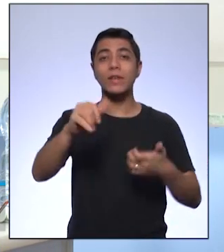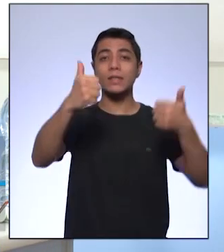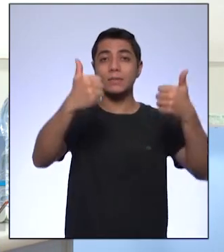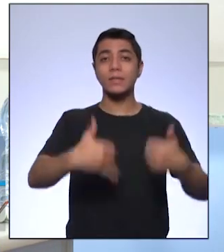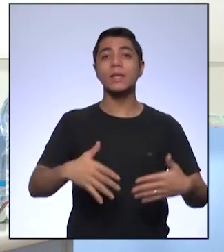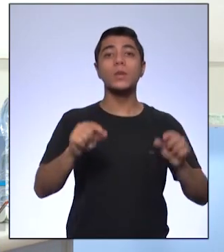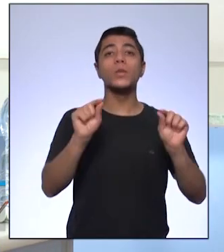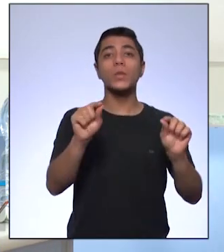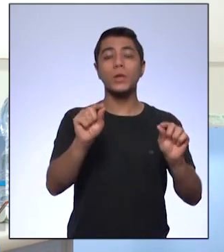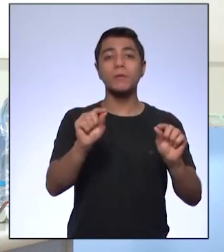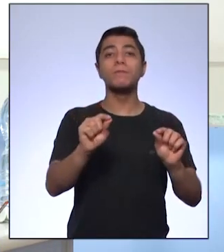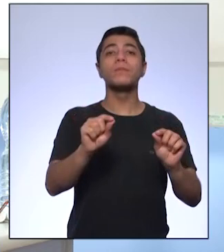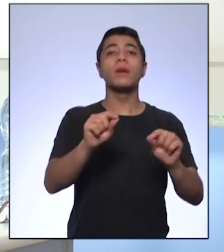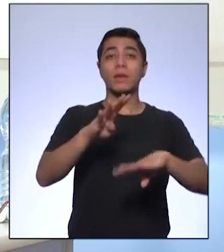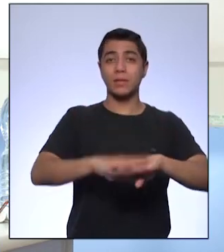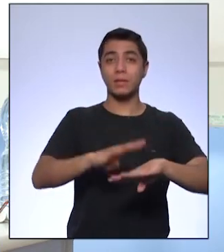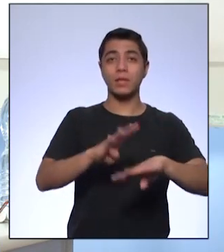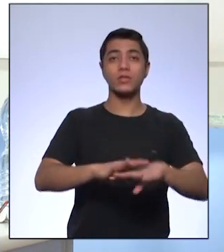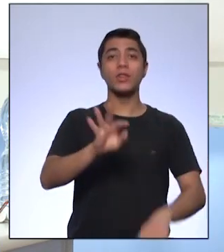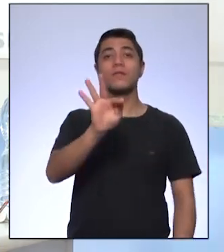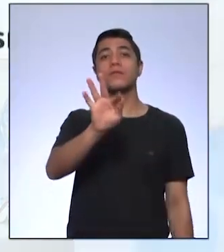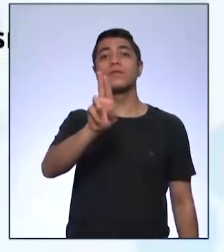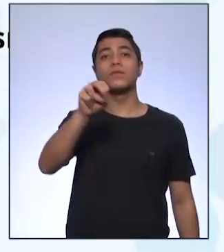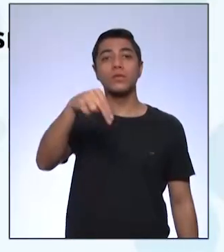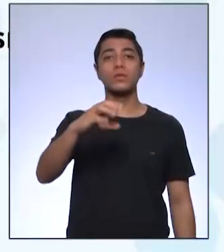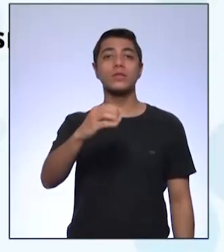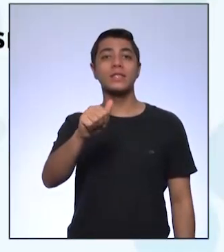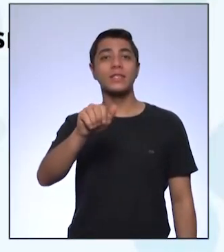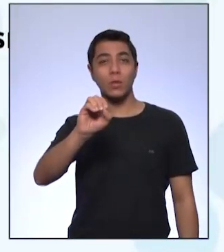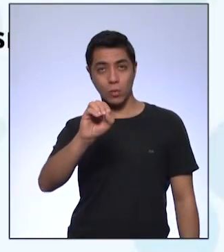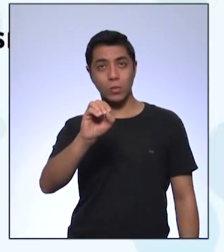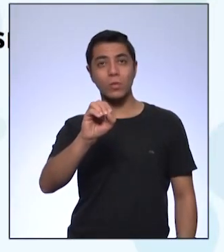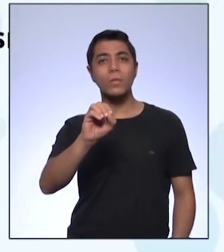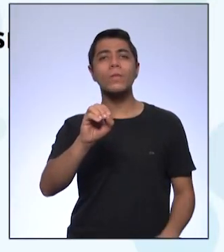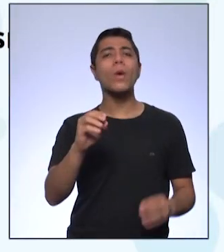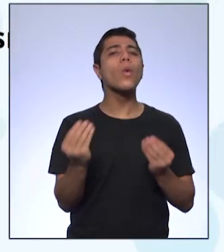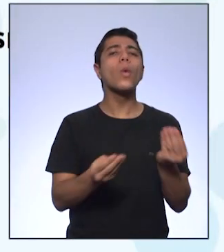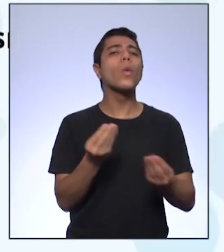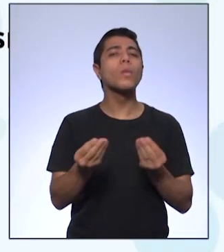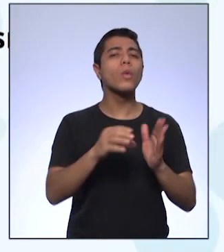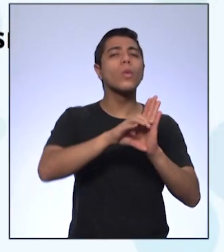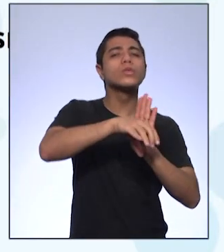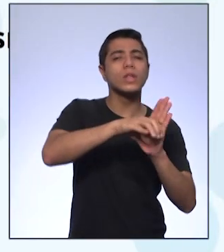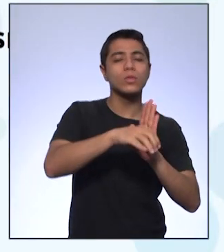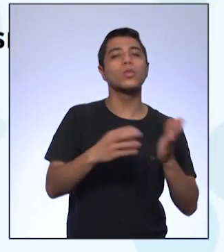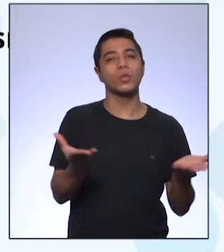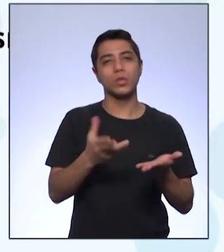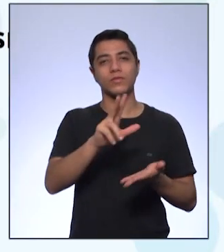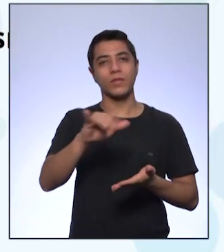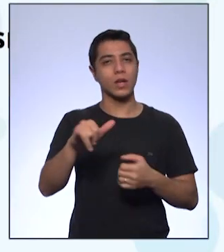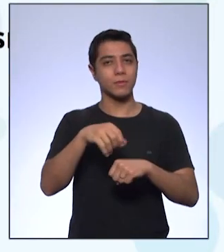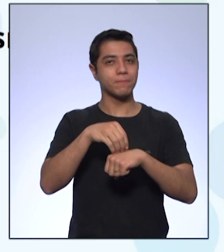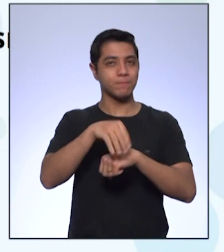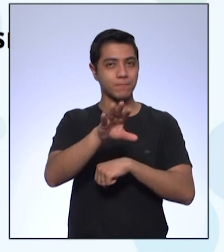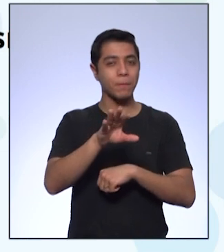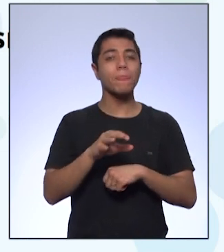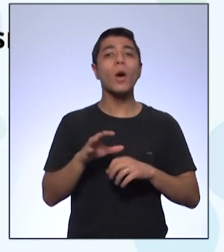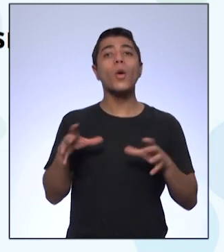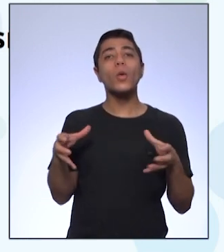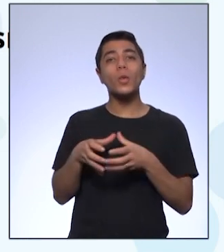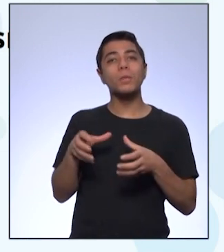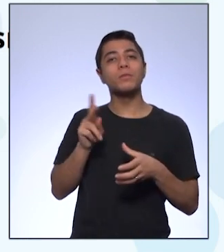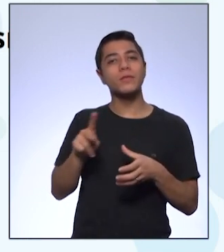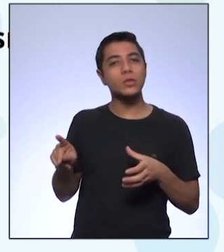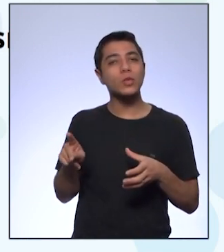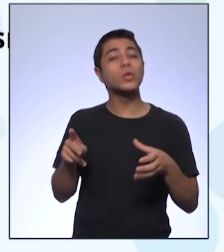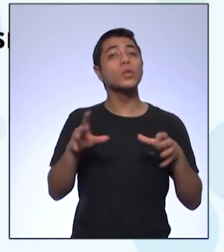para os professores que nos acompanham, os nossos alunos pais que estão sempre conosco aqui também. A habilidade